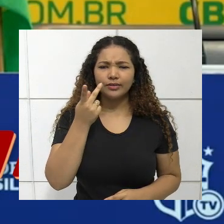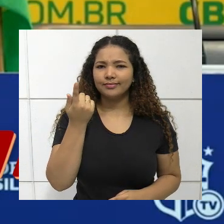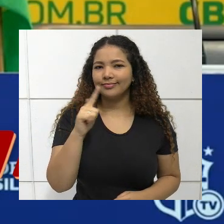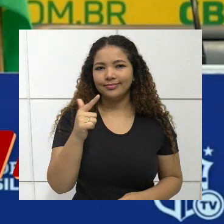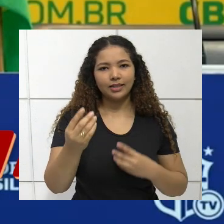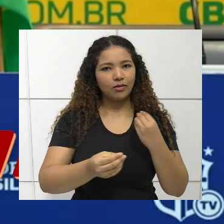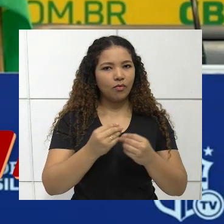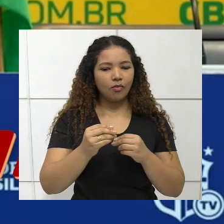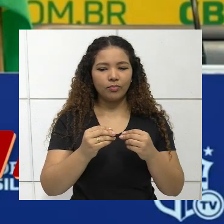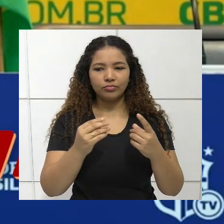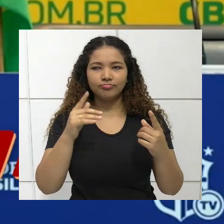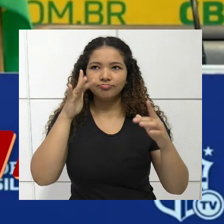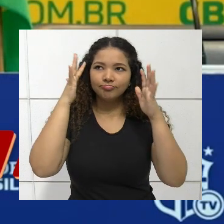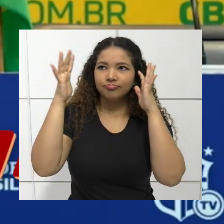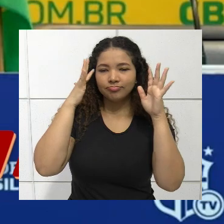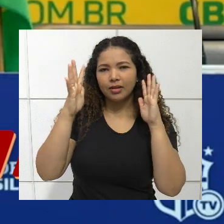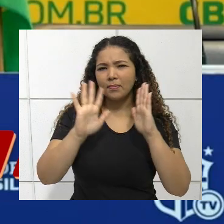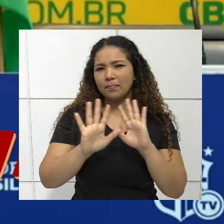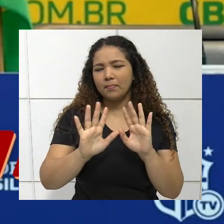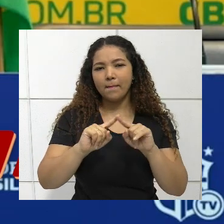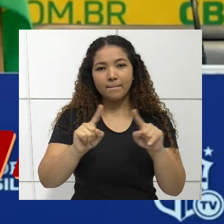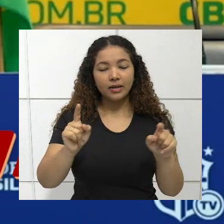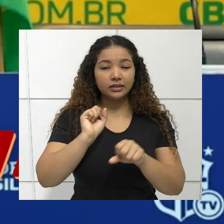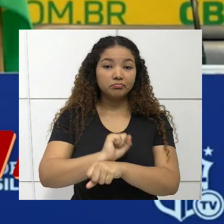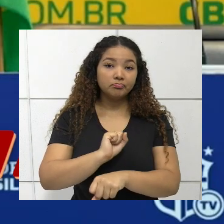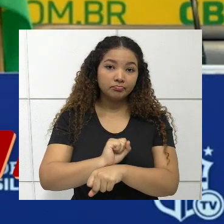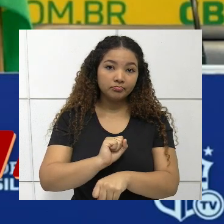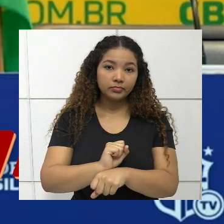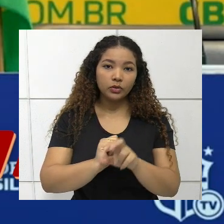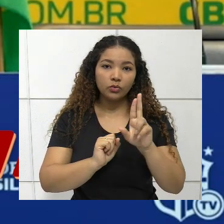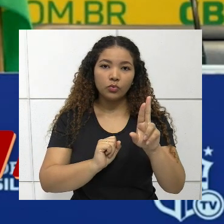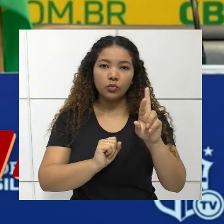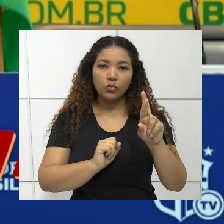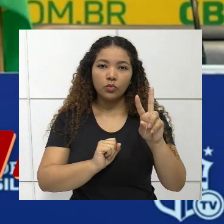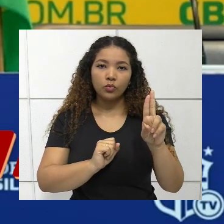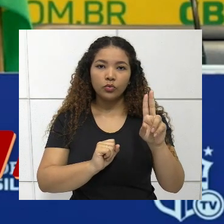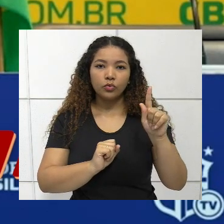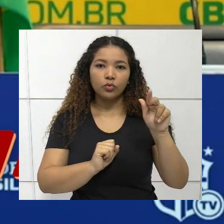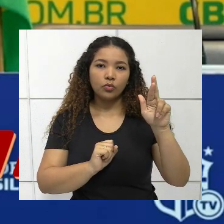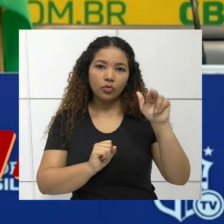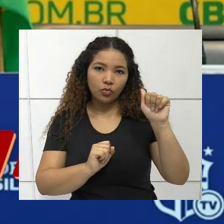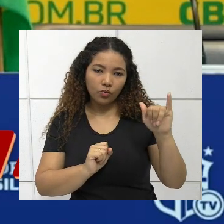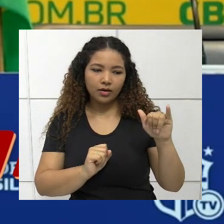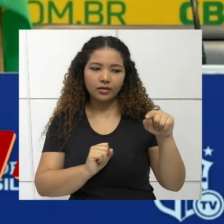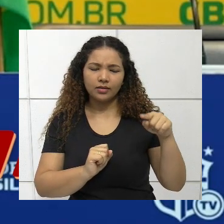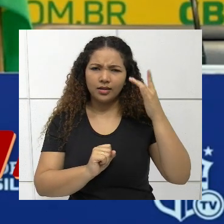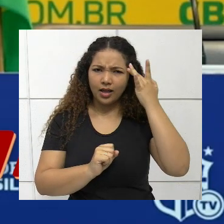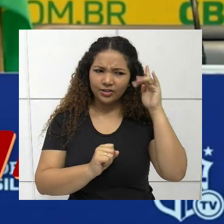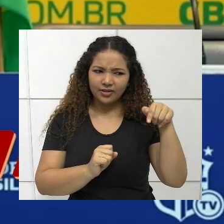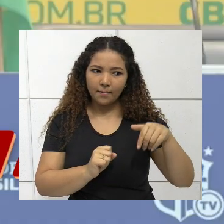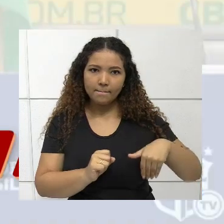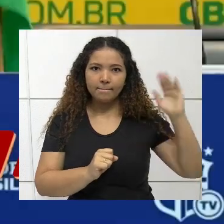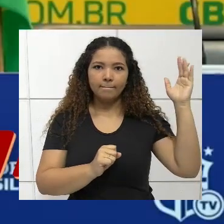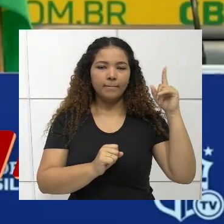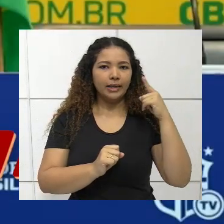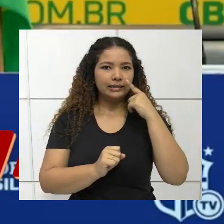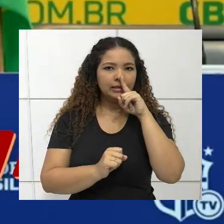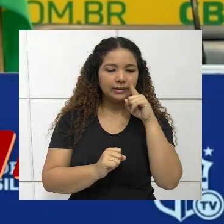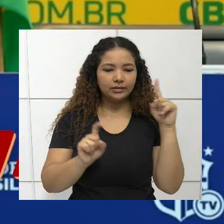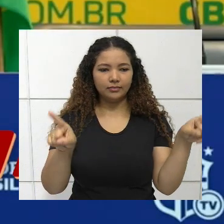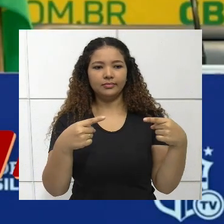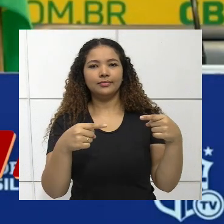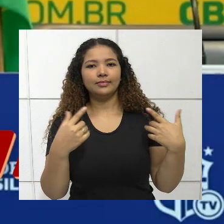fazer previsões, mas que espera um Uruguai mais ofensivo que a Venezuela no próximo confronto. A gente